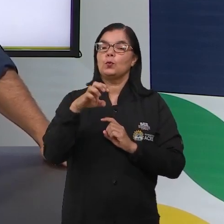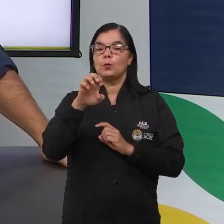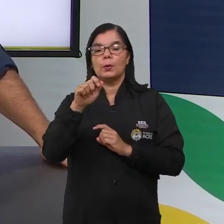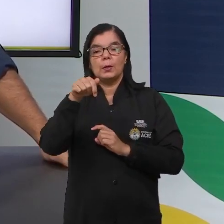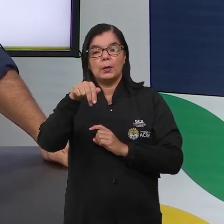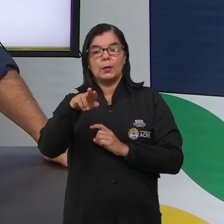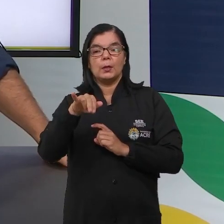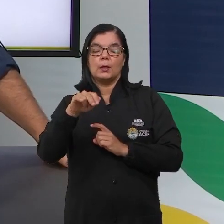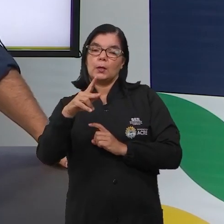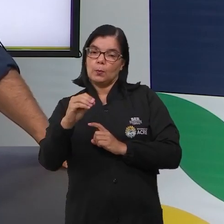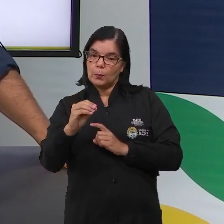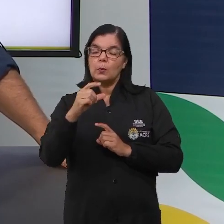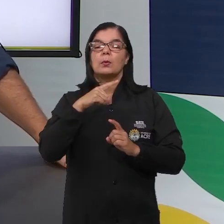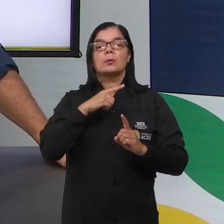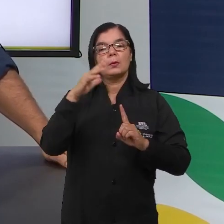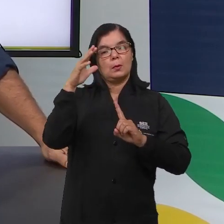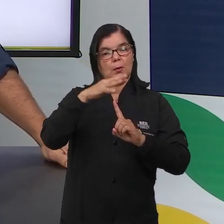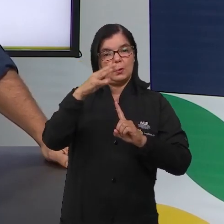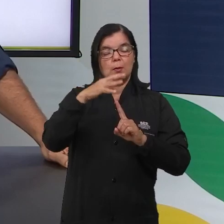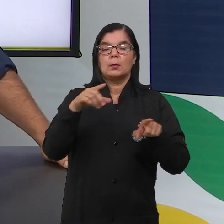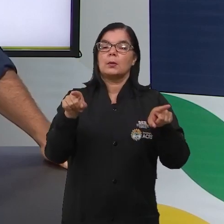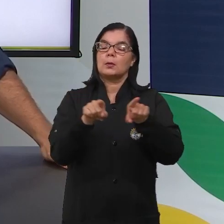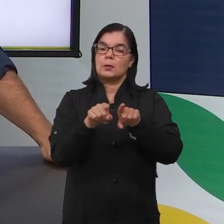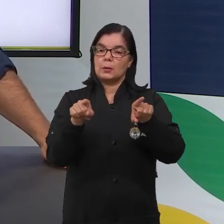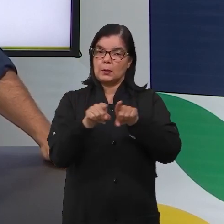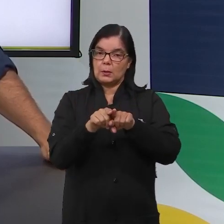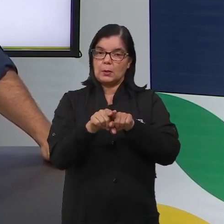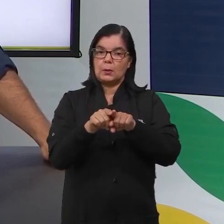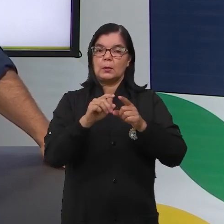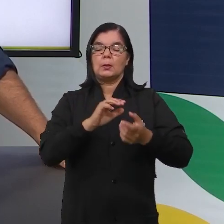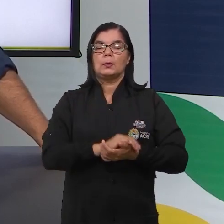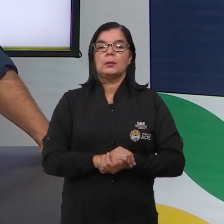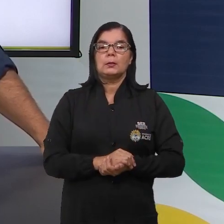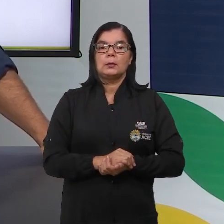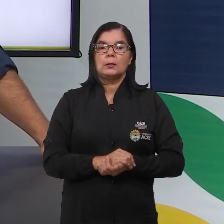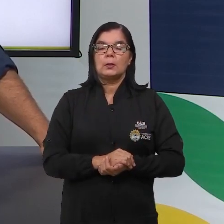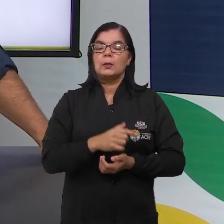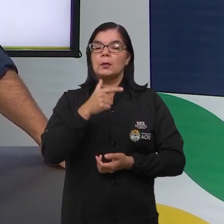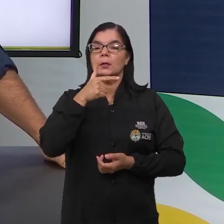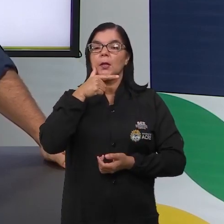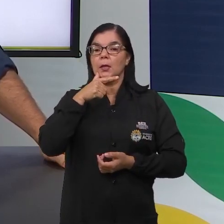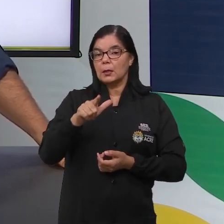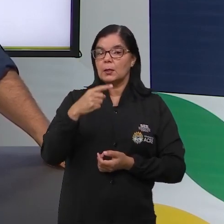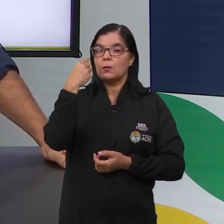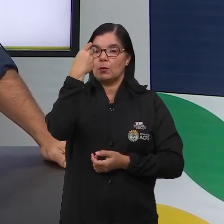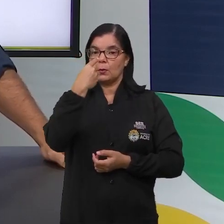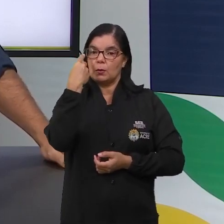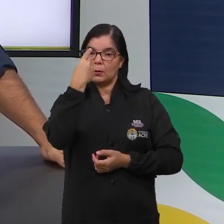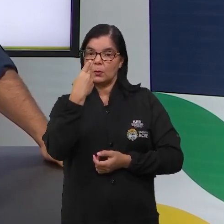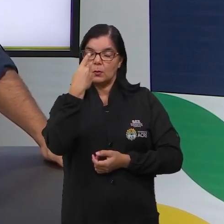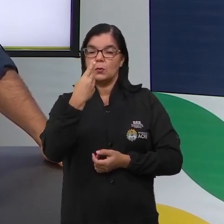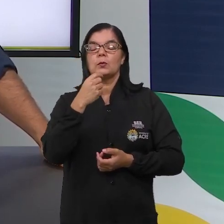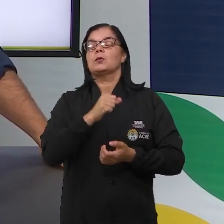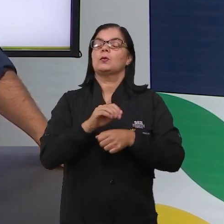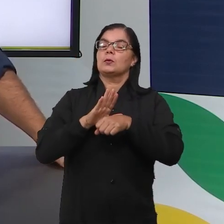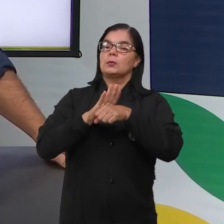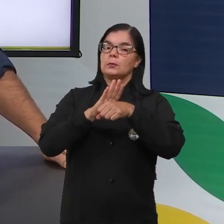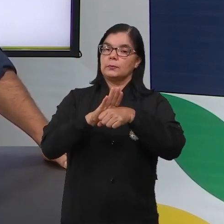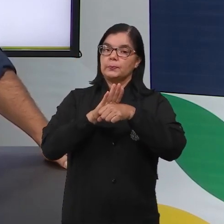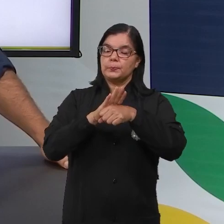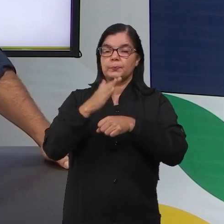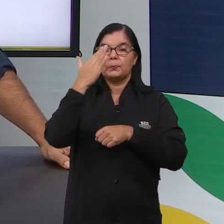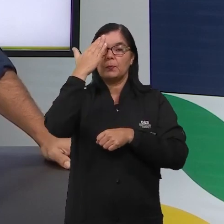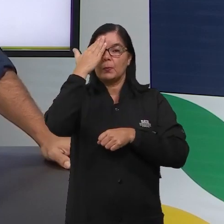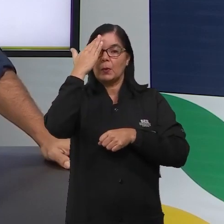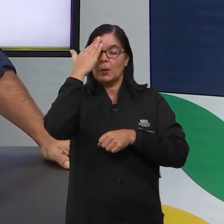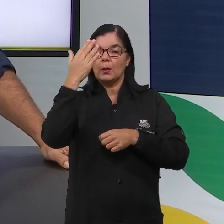bom? Tem a influência também ainda da vertente da língua espanhola aqui, contribuindo nesse